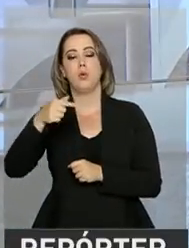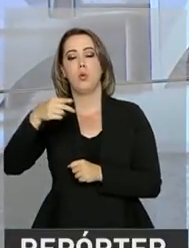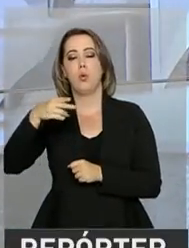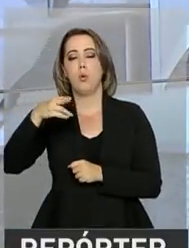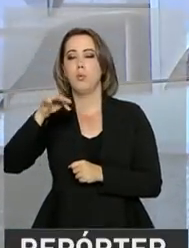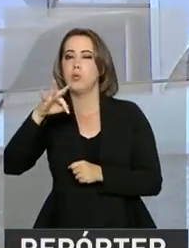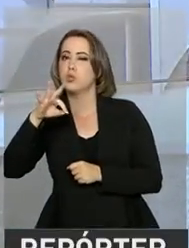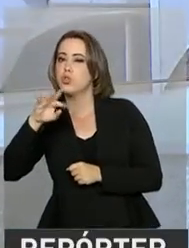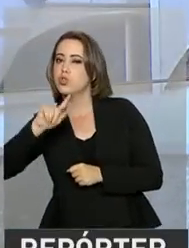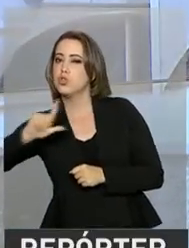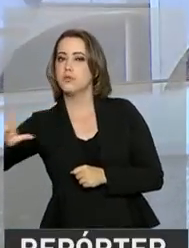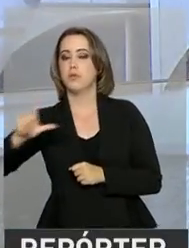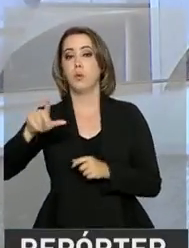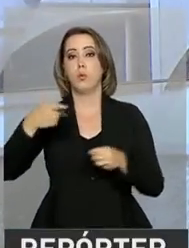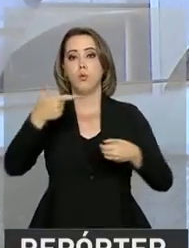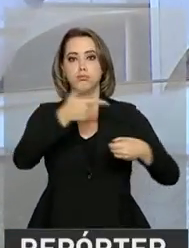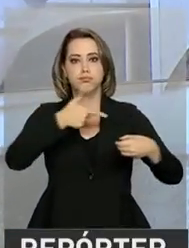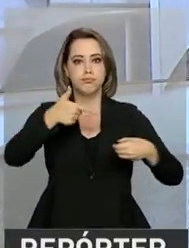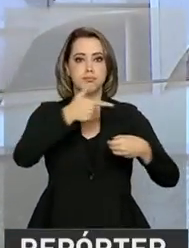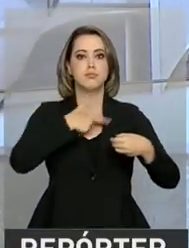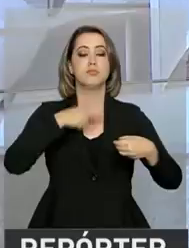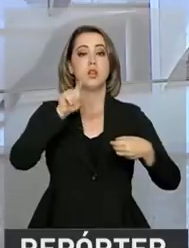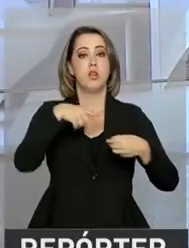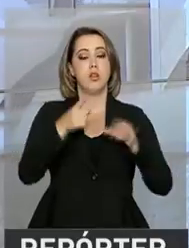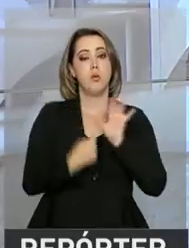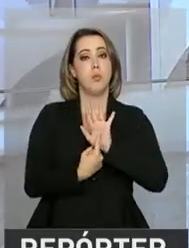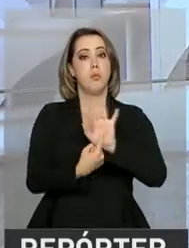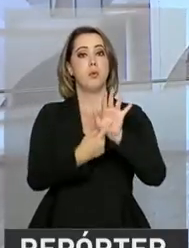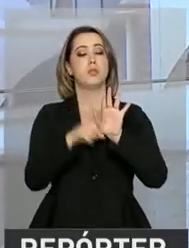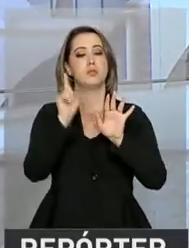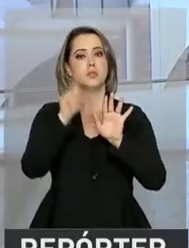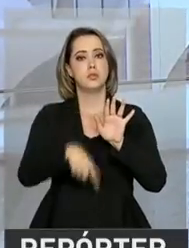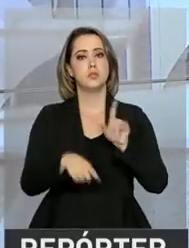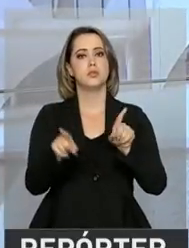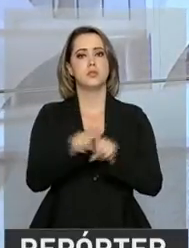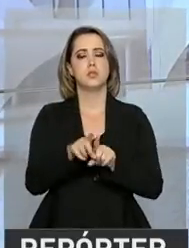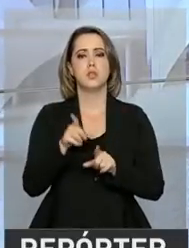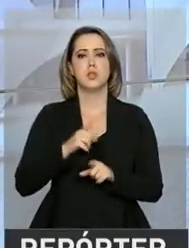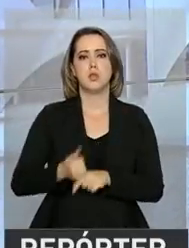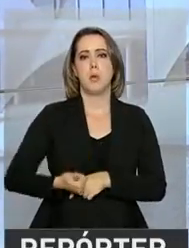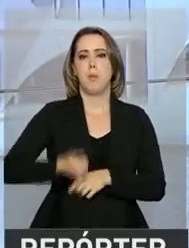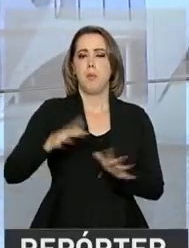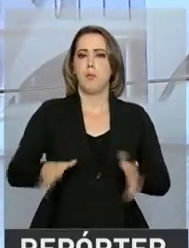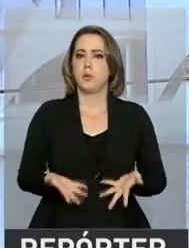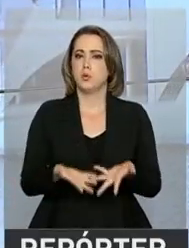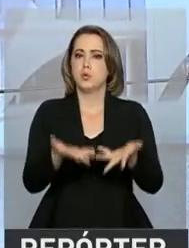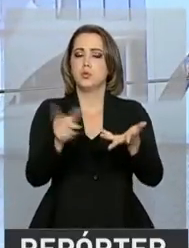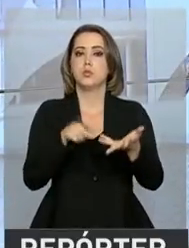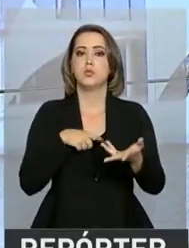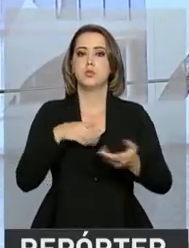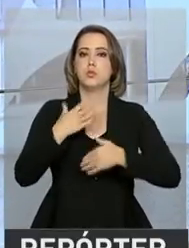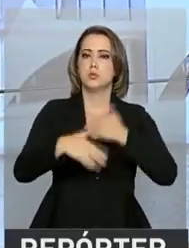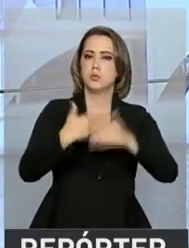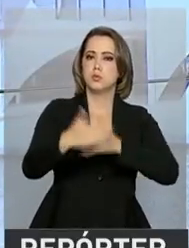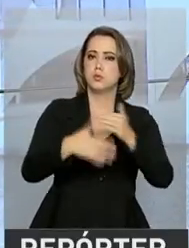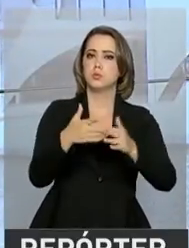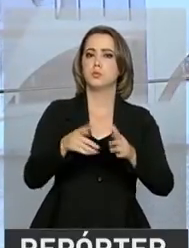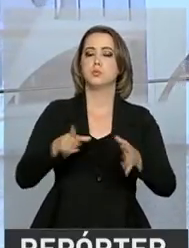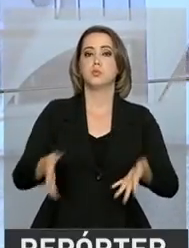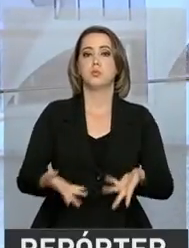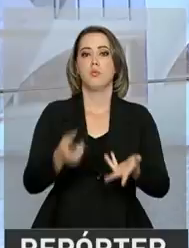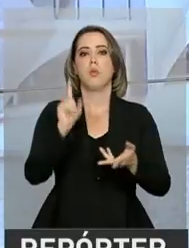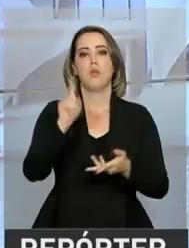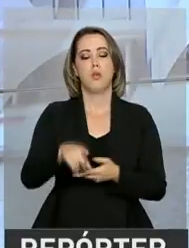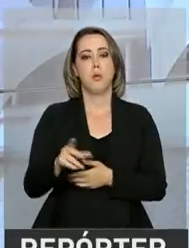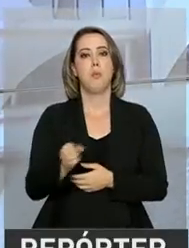país tem condições de inovar nesse mercado. As microalgas garantem um alto índice de produtividade e o processo de produção se